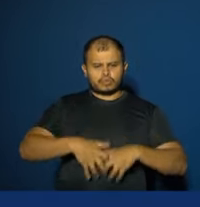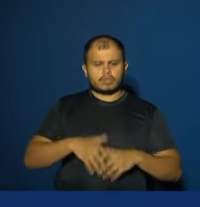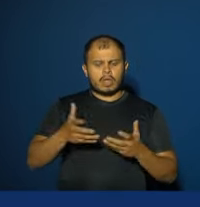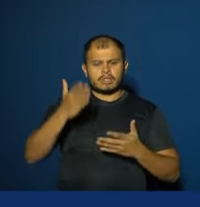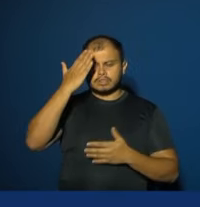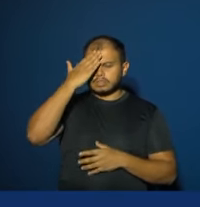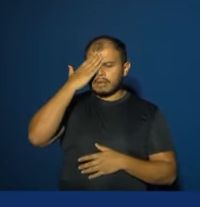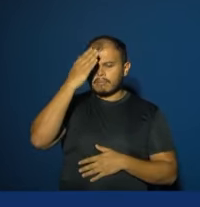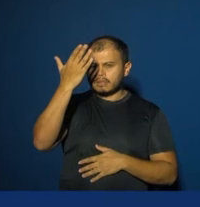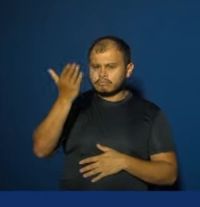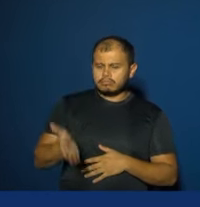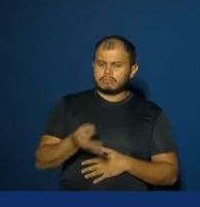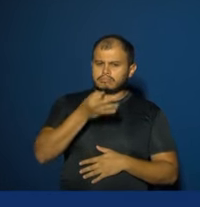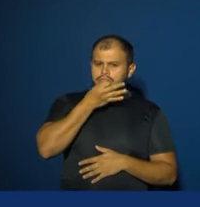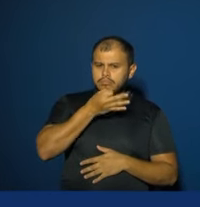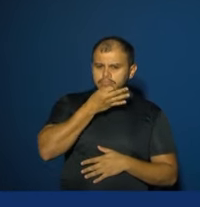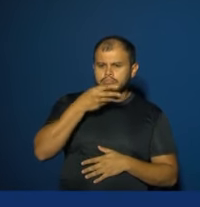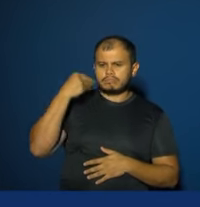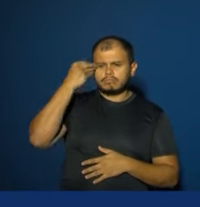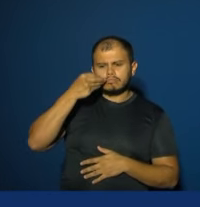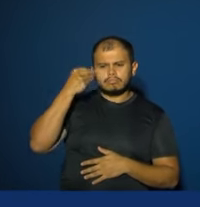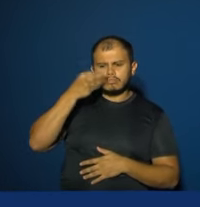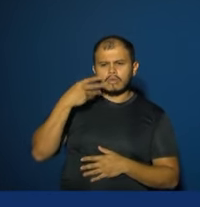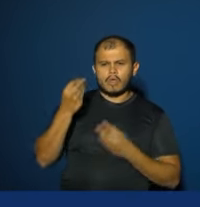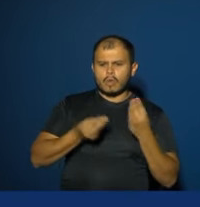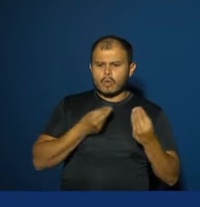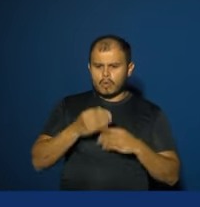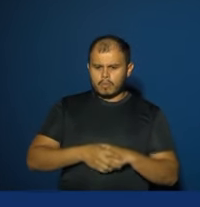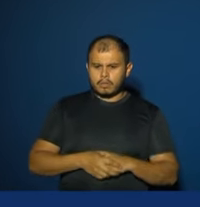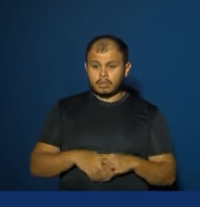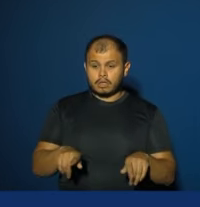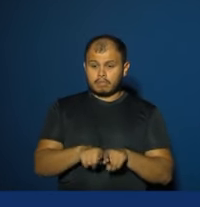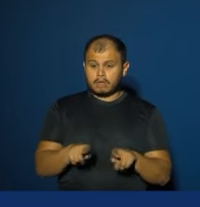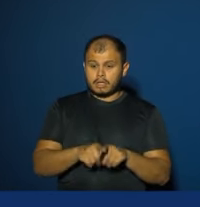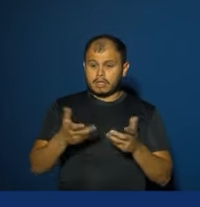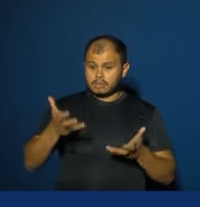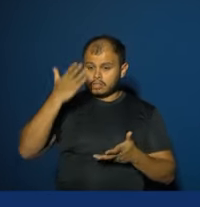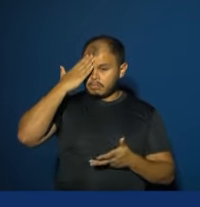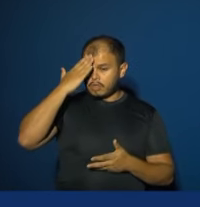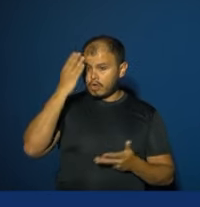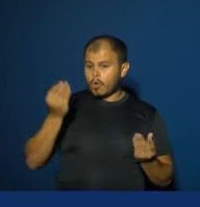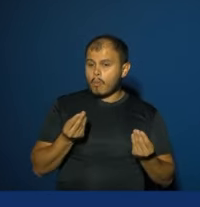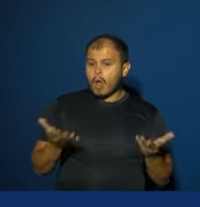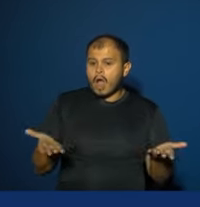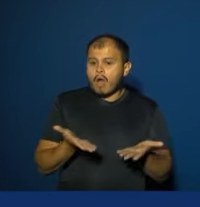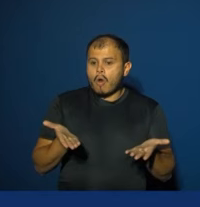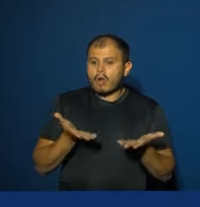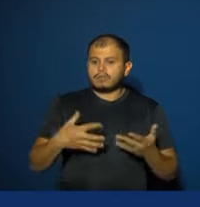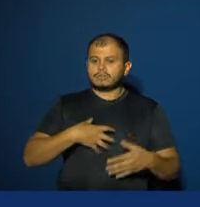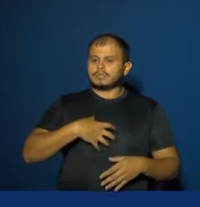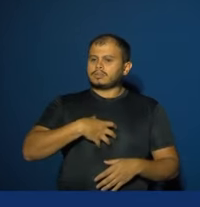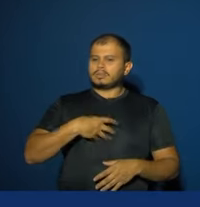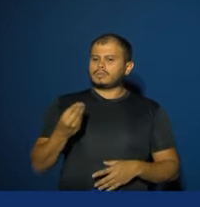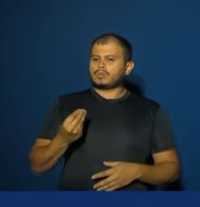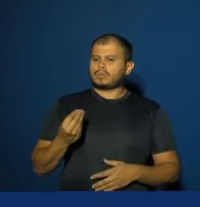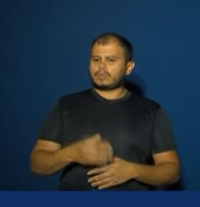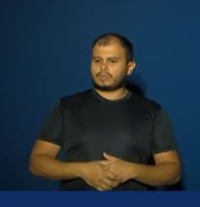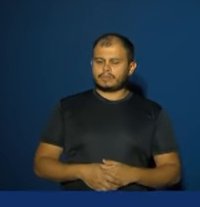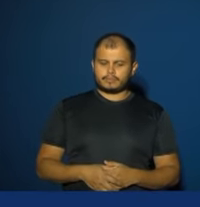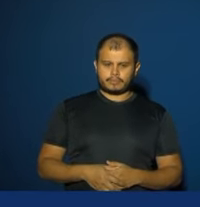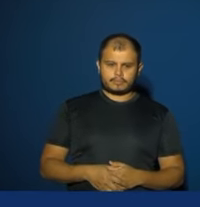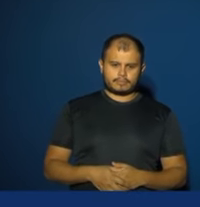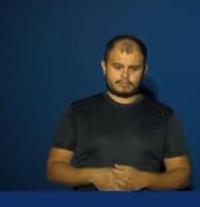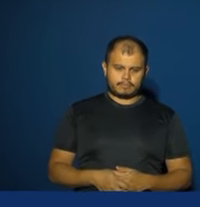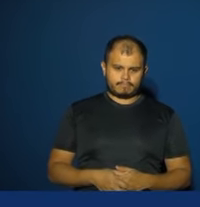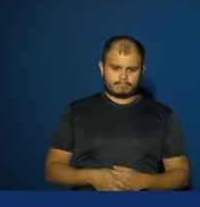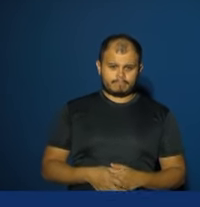ouvir um pouco de você eh para passar um pouco Essa visão E como é que você tá agora do outro lado né também obrigado